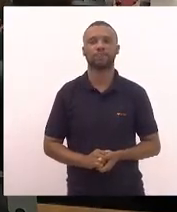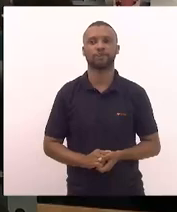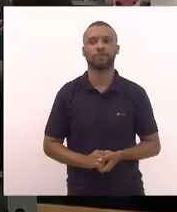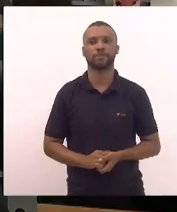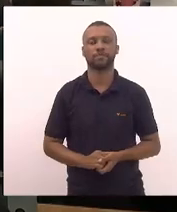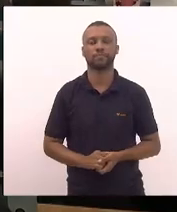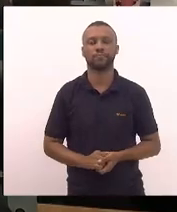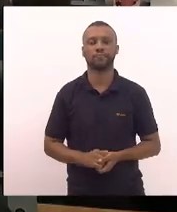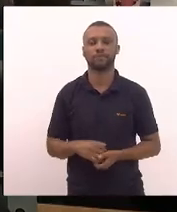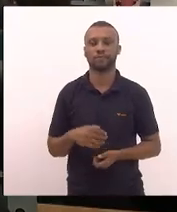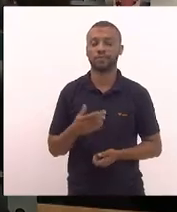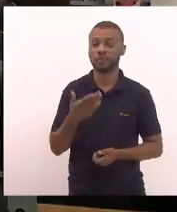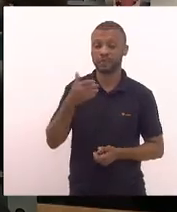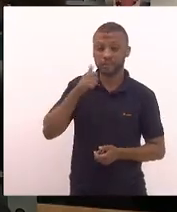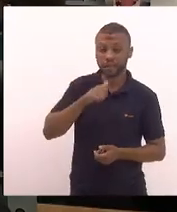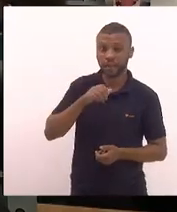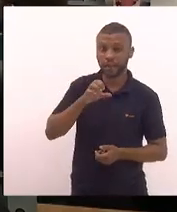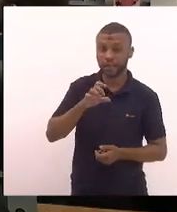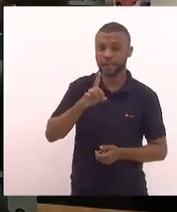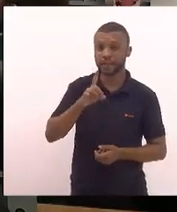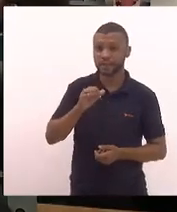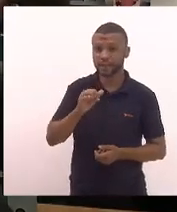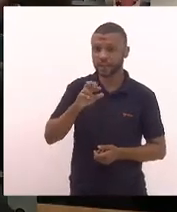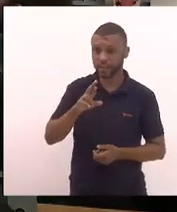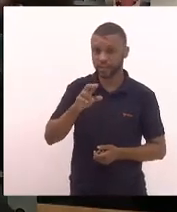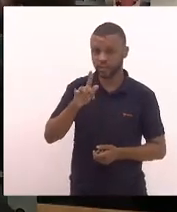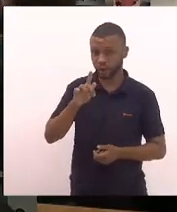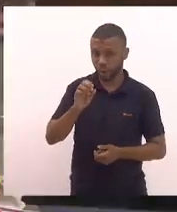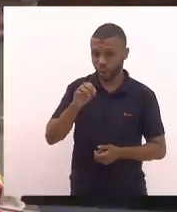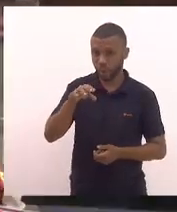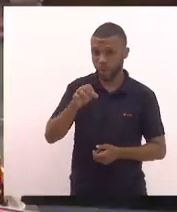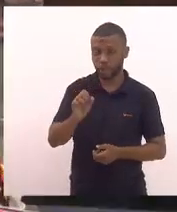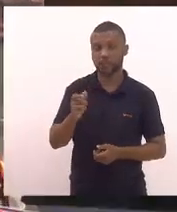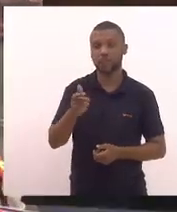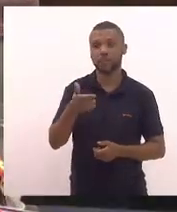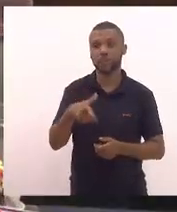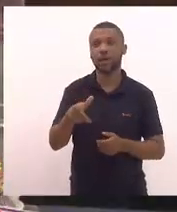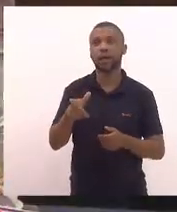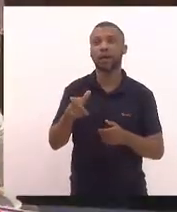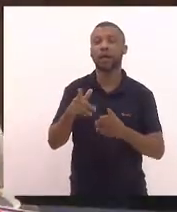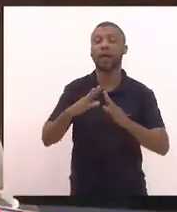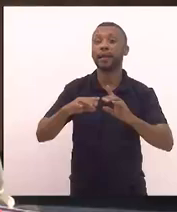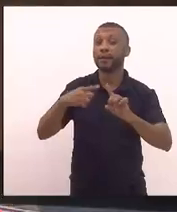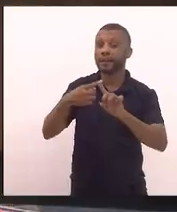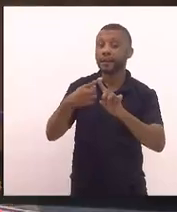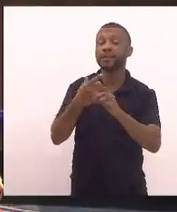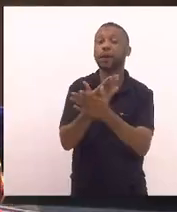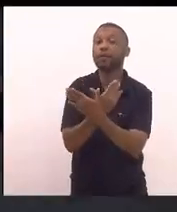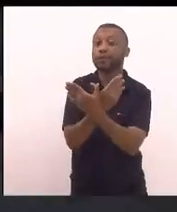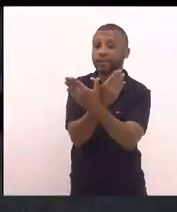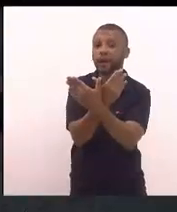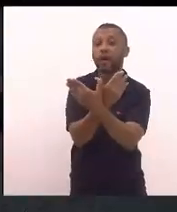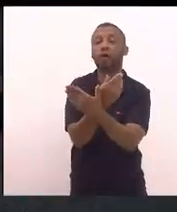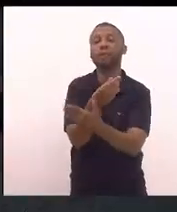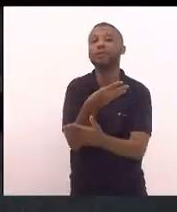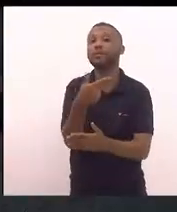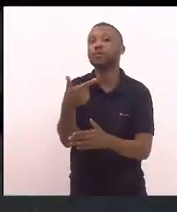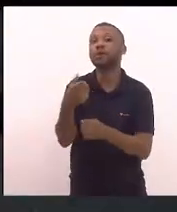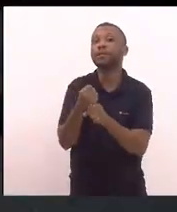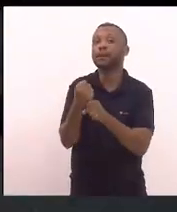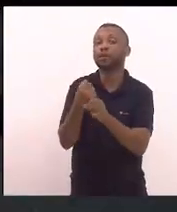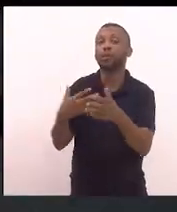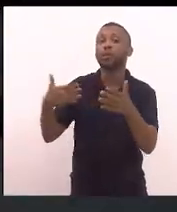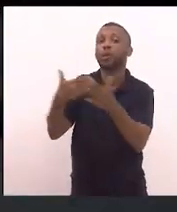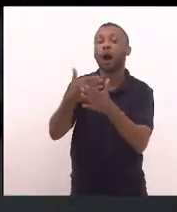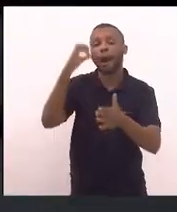Senhora Edi Gomes, membro da Igreja Universal do Reino de Deus há 32 anos, pode aprender com